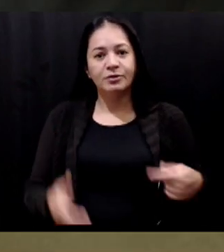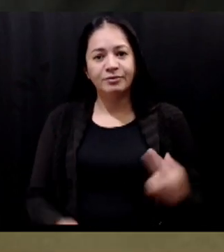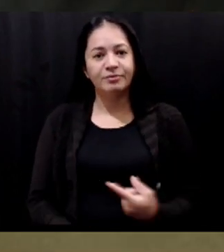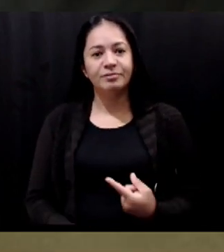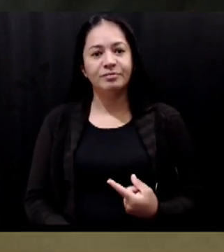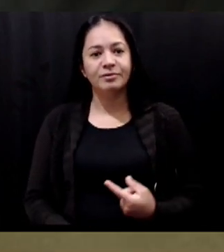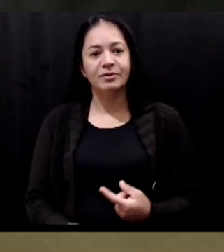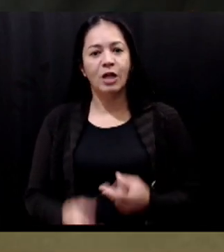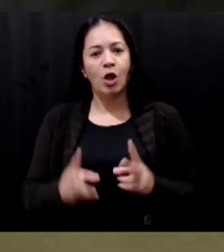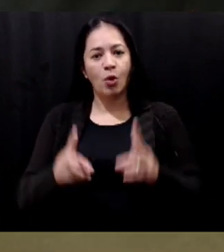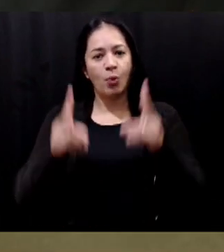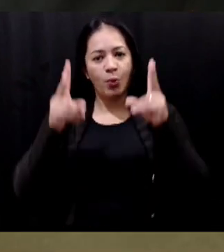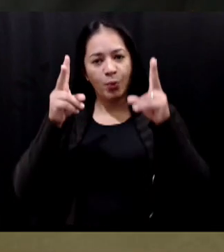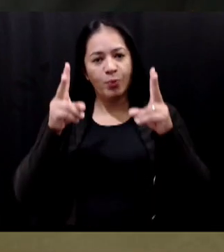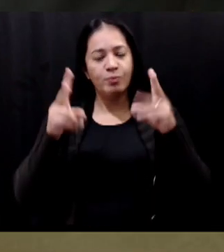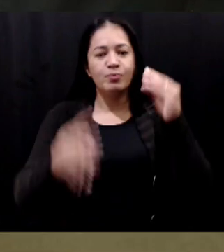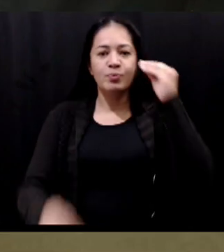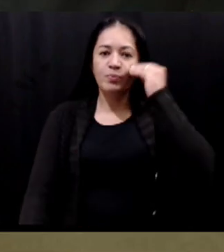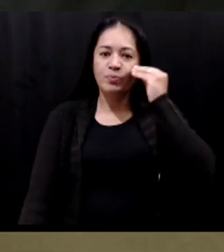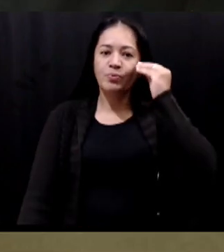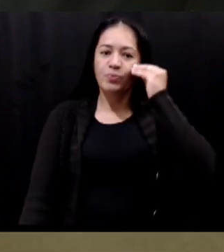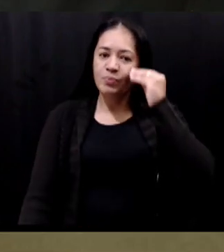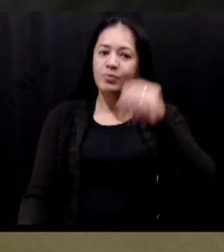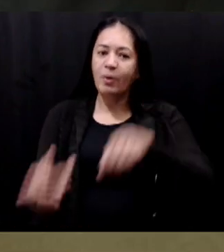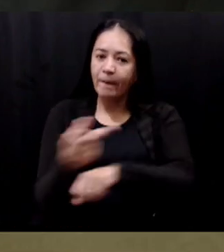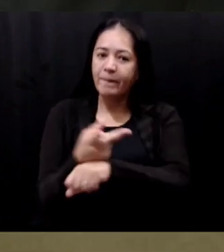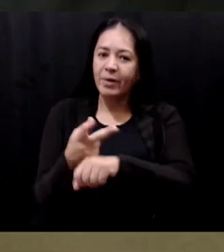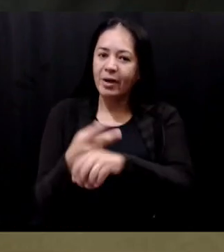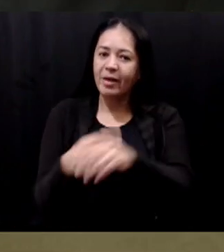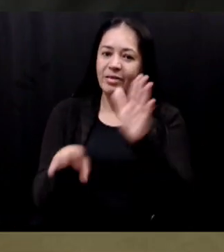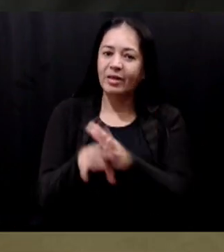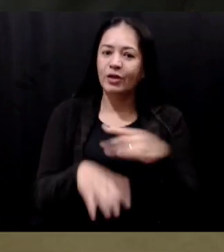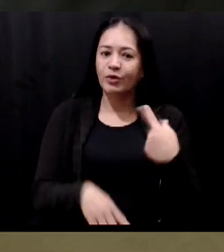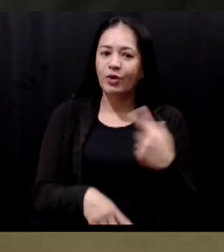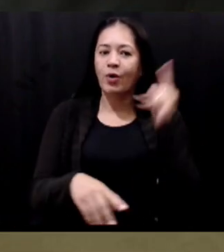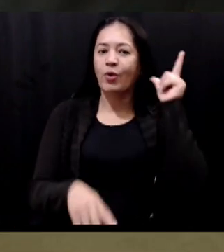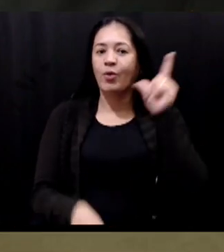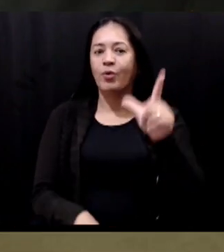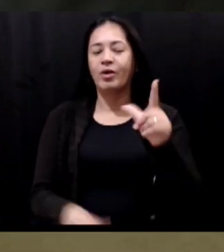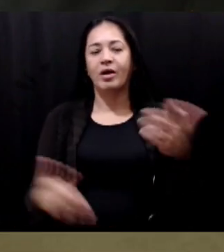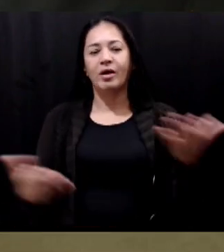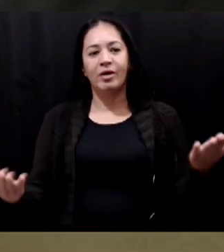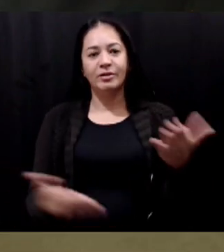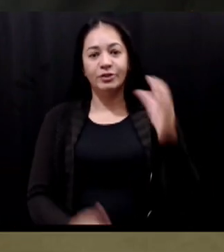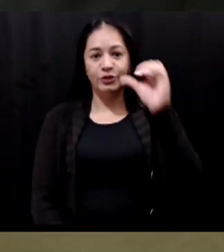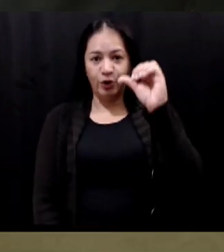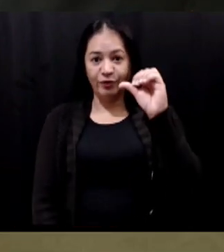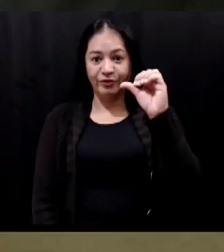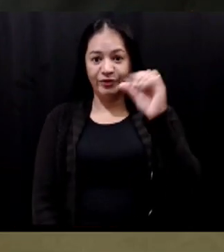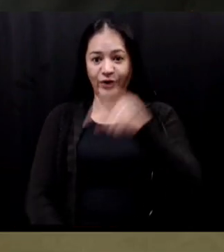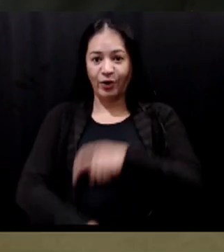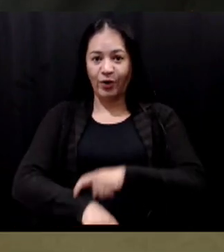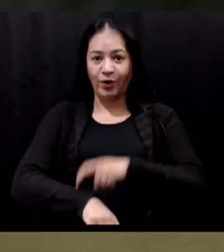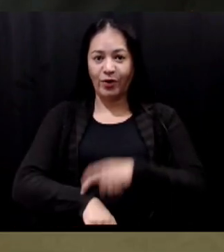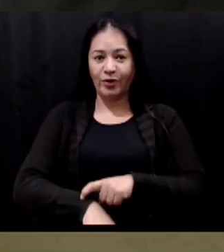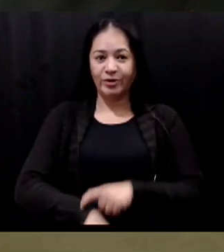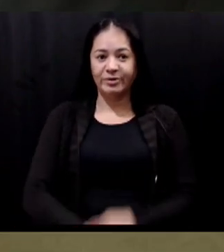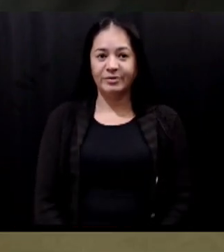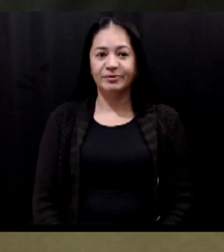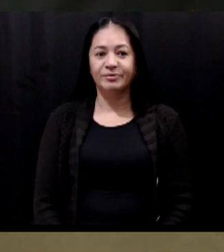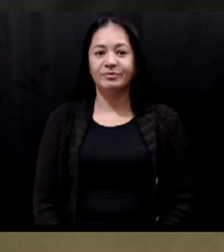continuar tentando, buscando até a gente conseguir. Agora 9h01, a gente vai então para